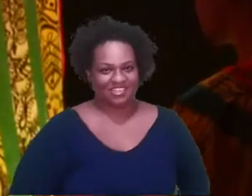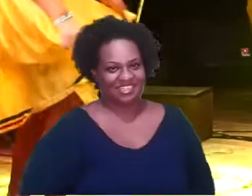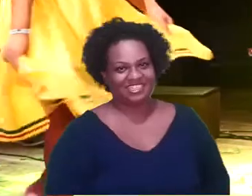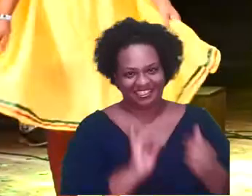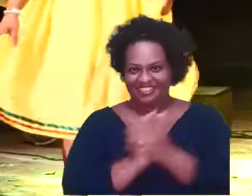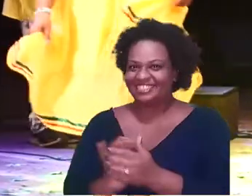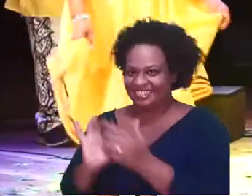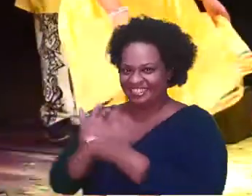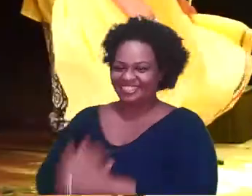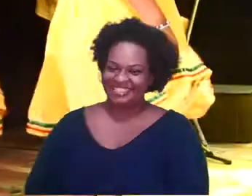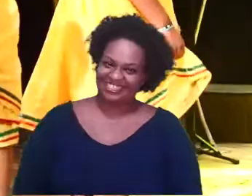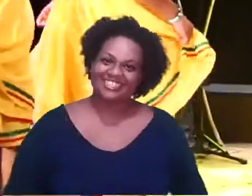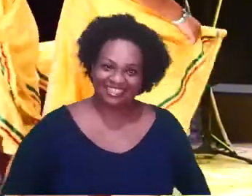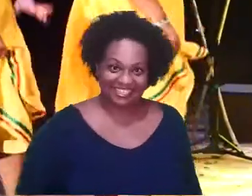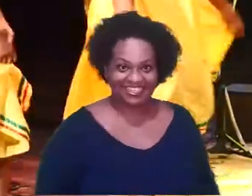sabia.